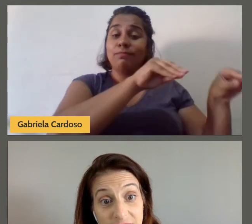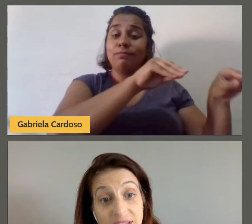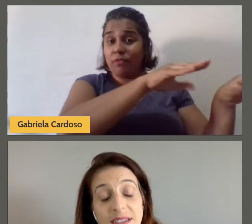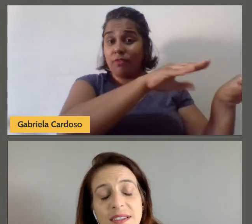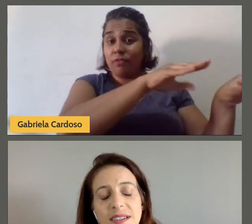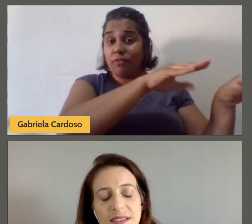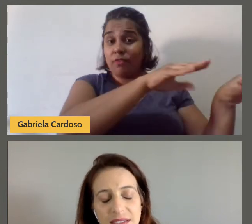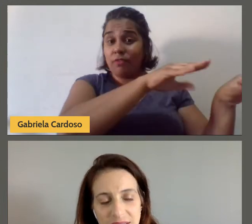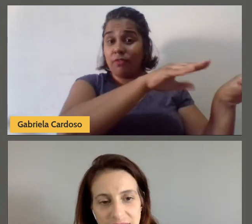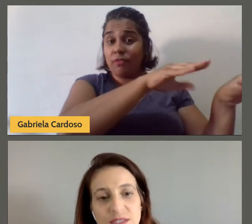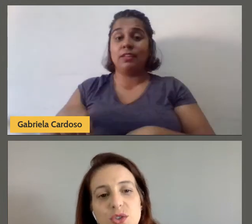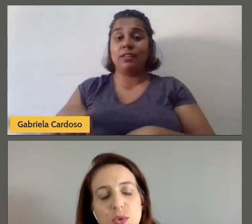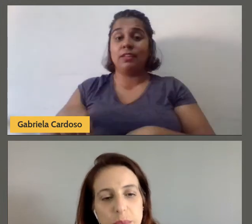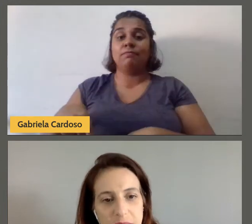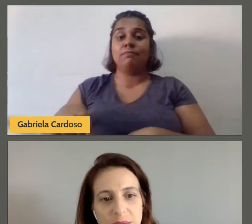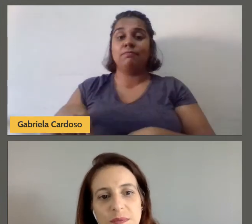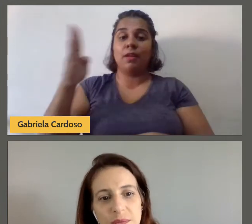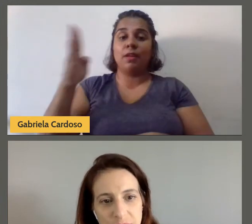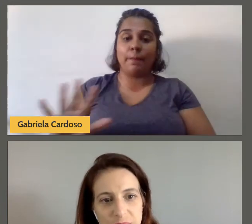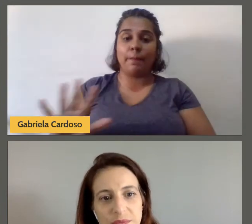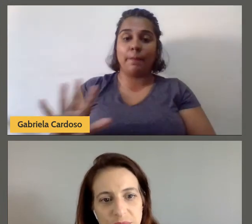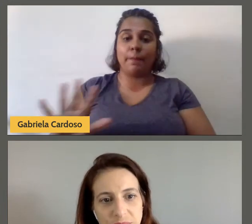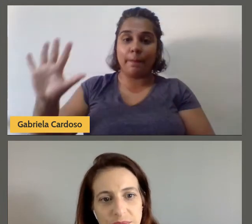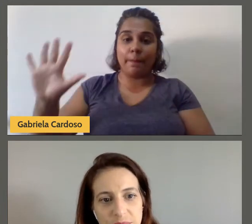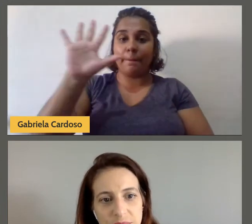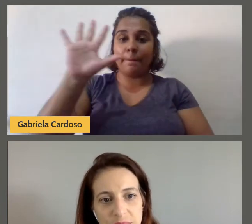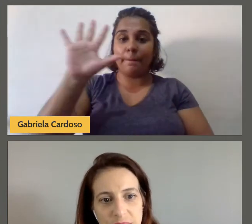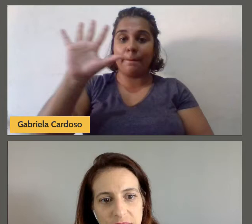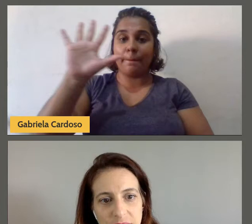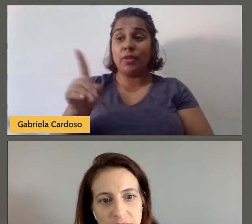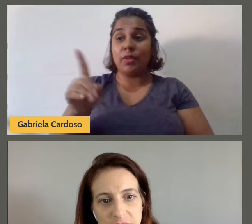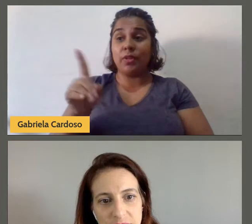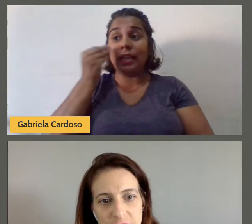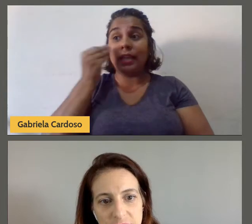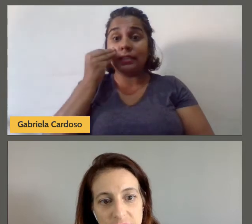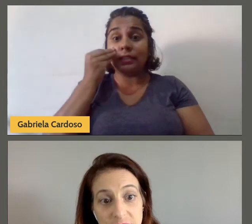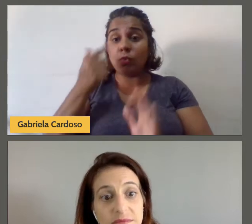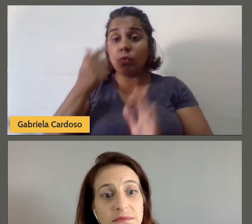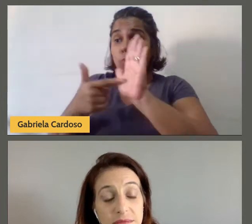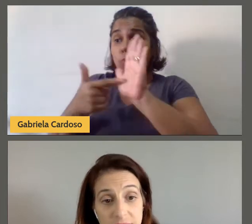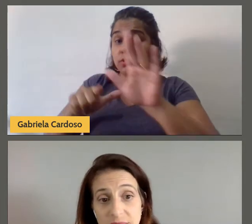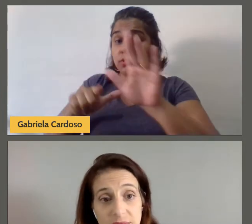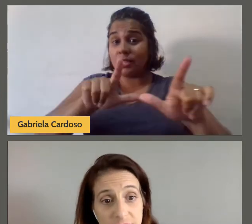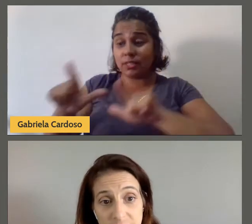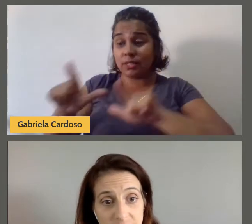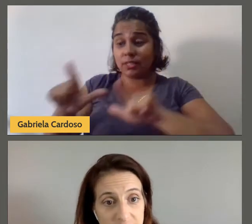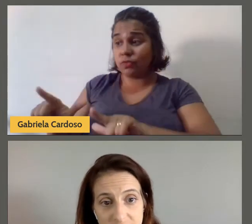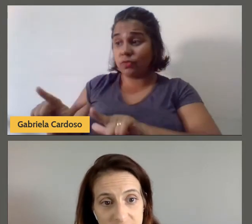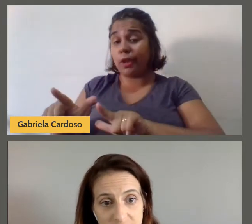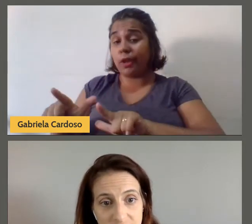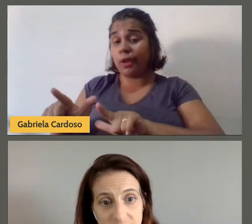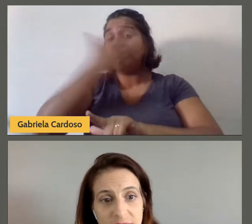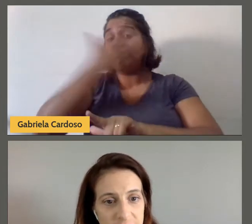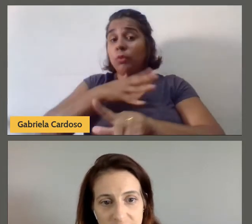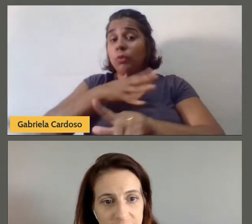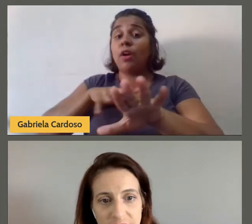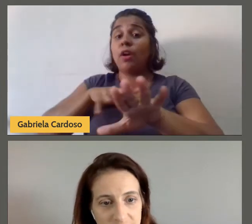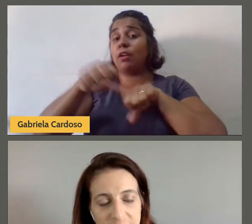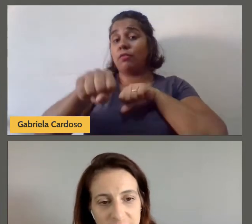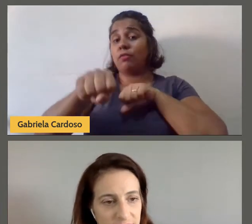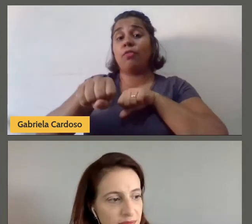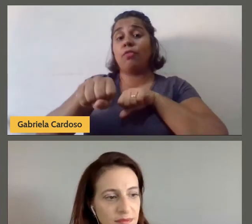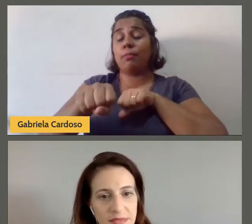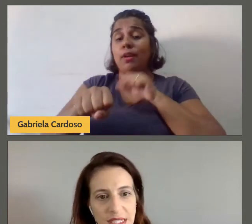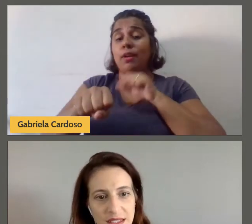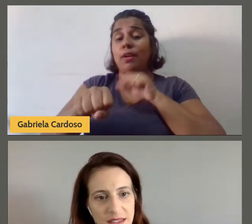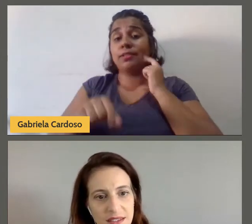extremamente difícil, é um processo extremamente burocrático. Então, como você falou, tem gente que é médico, advogado, vai chegar no outro país, não. A chance que tem